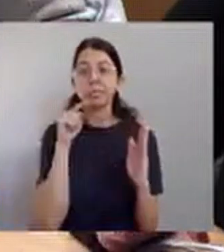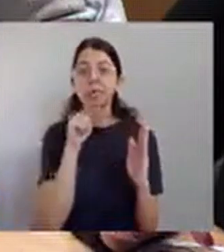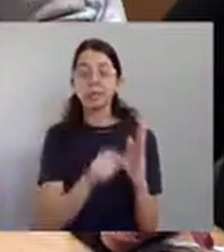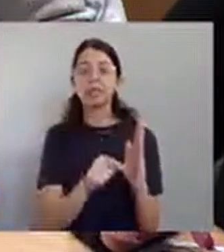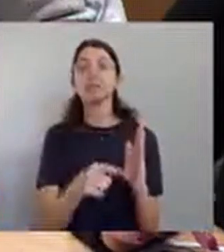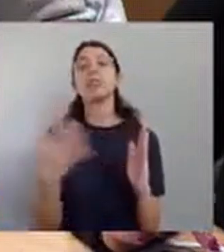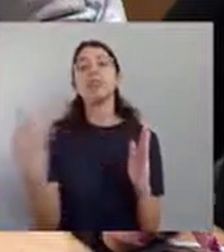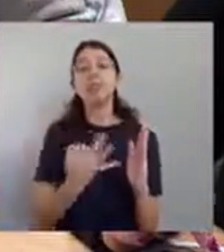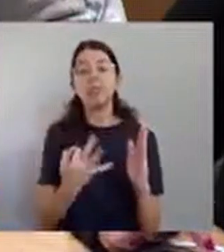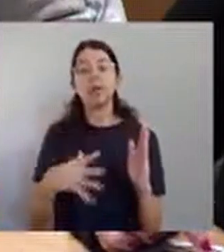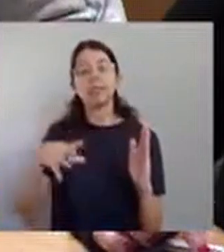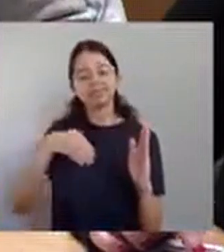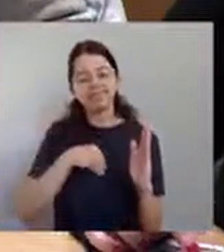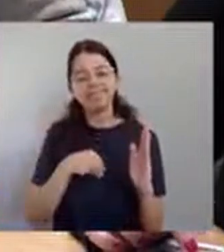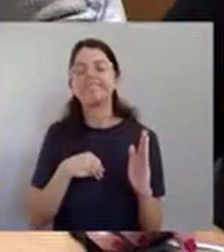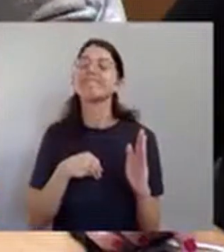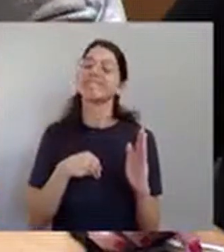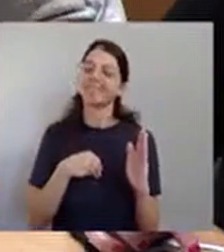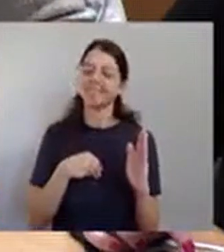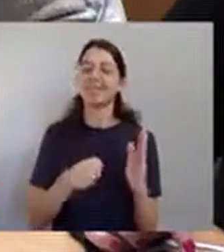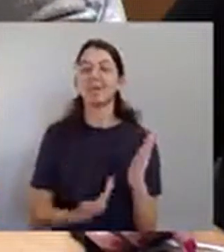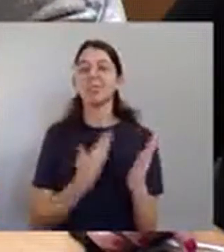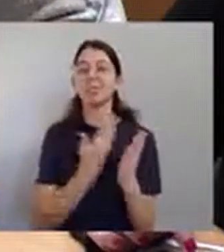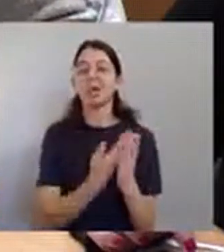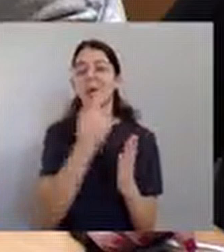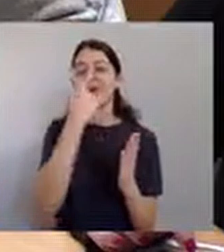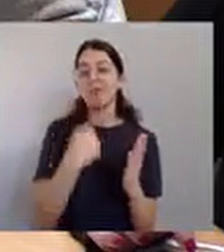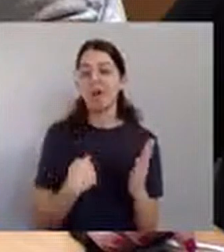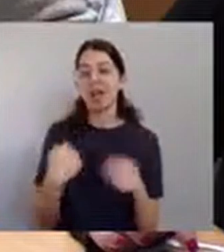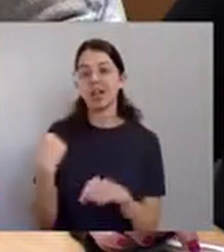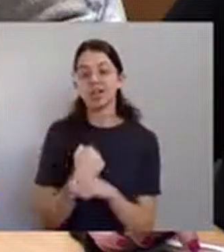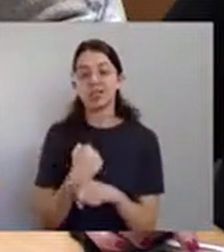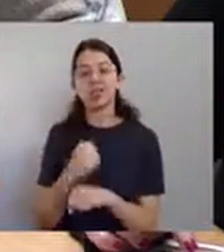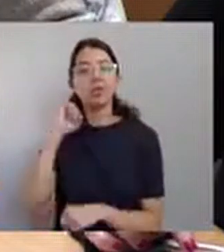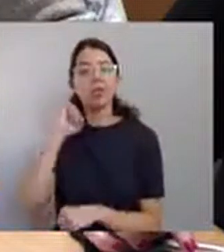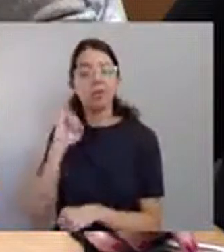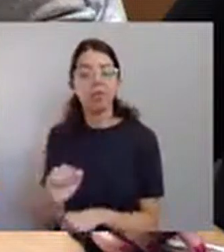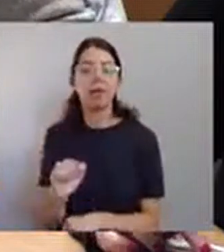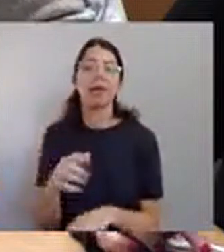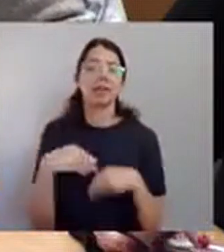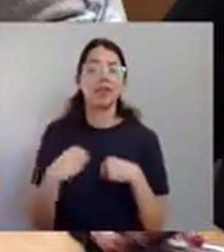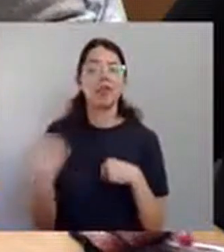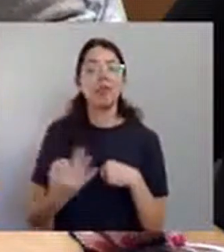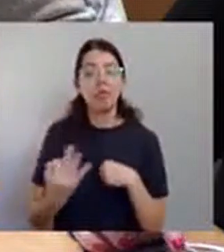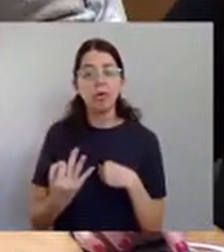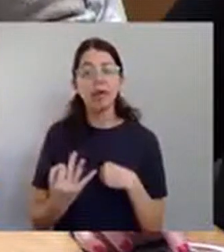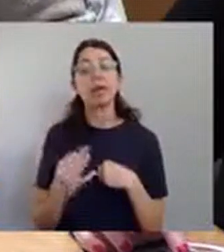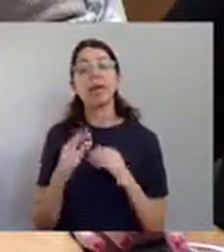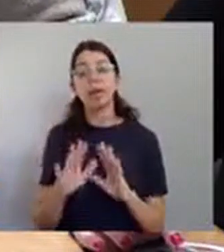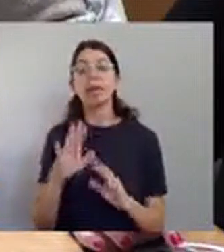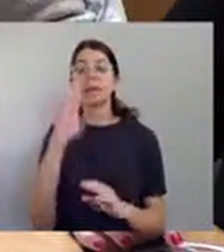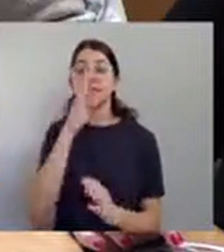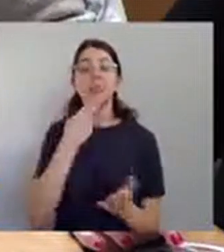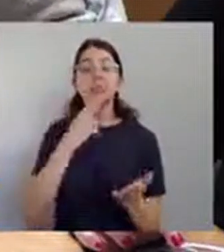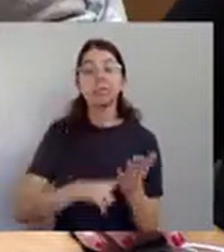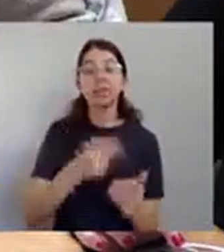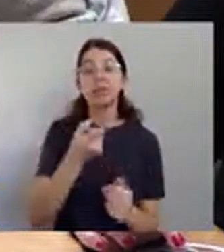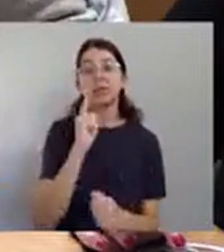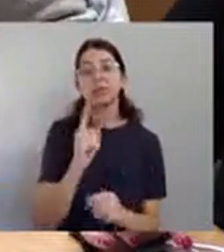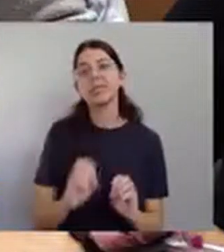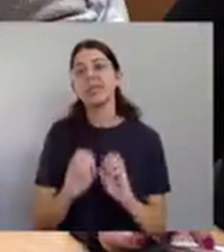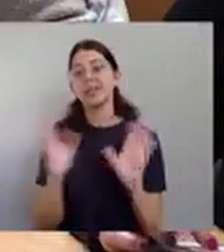as letras na proposta o erro dos serviços da Câmara Municipal e que, se não fosse verdade, obviamente nunca teria sido